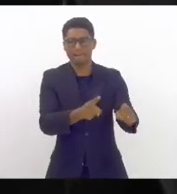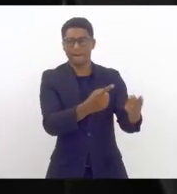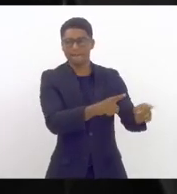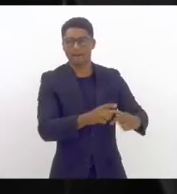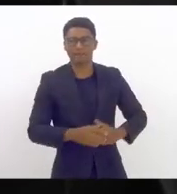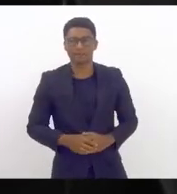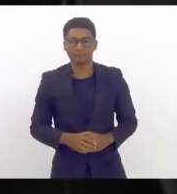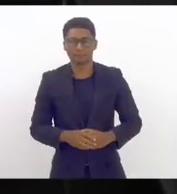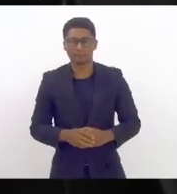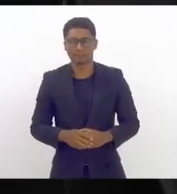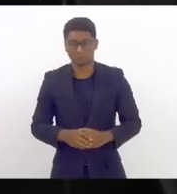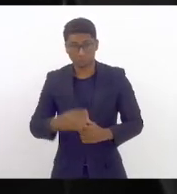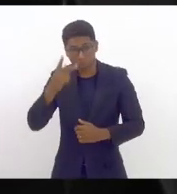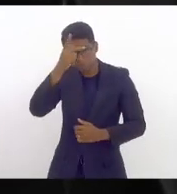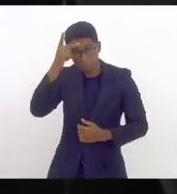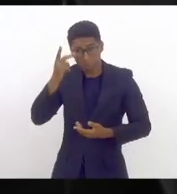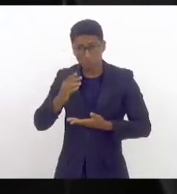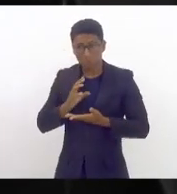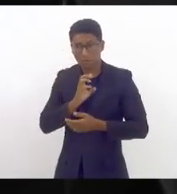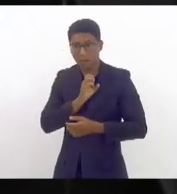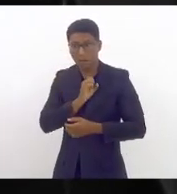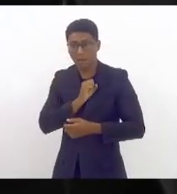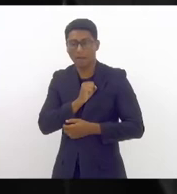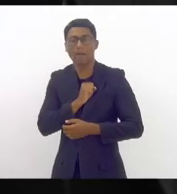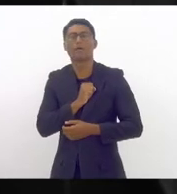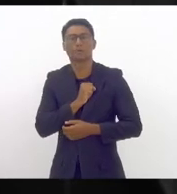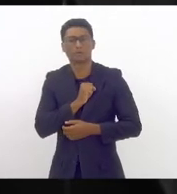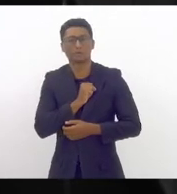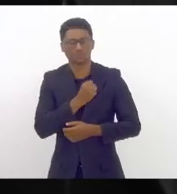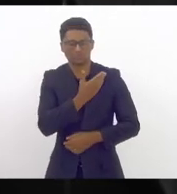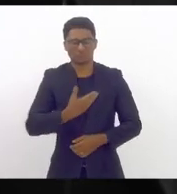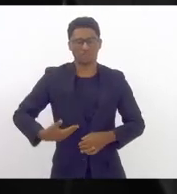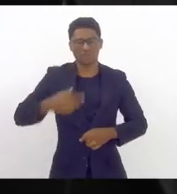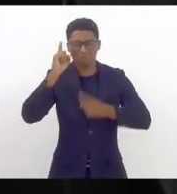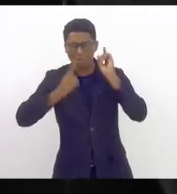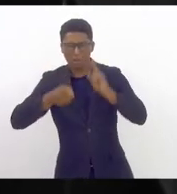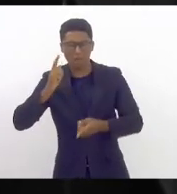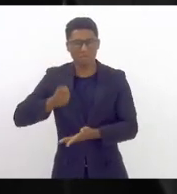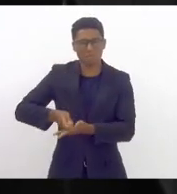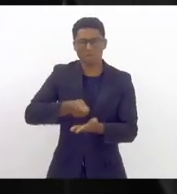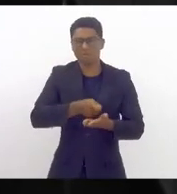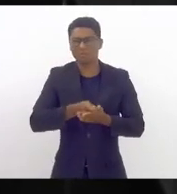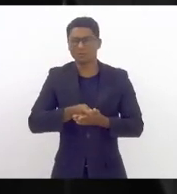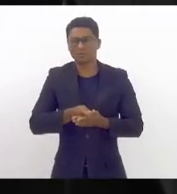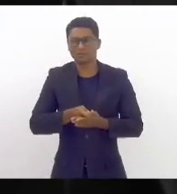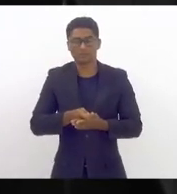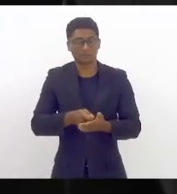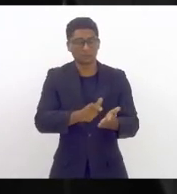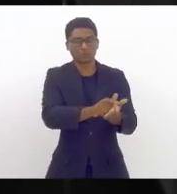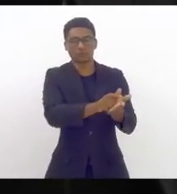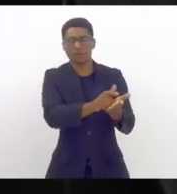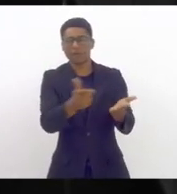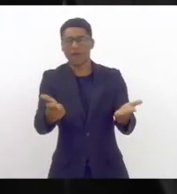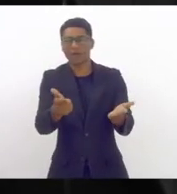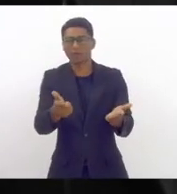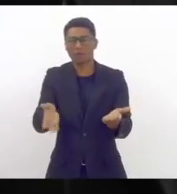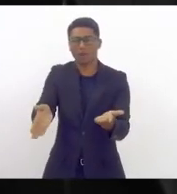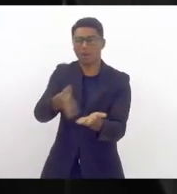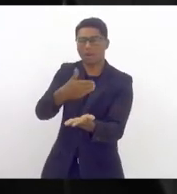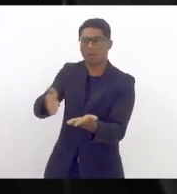somente quem ama o regime ditatorial censura jornais revistas